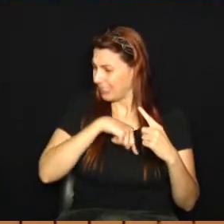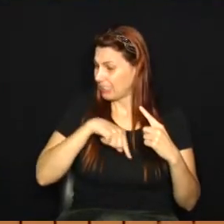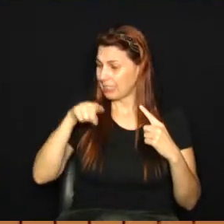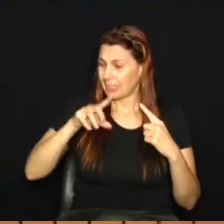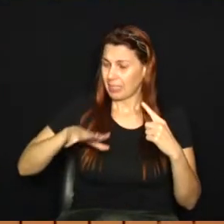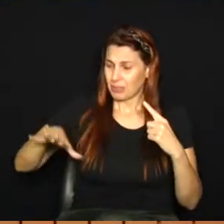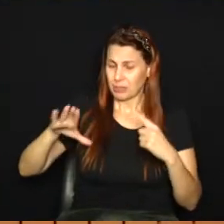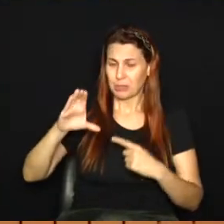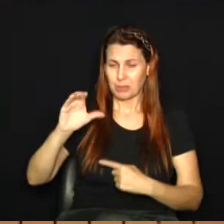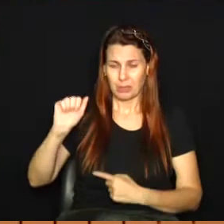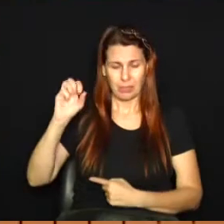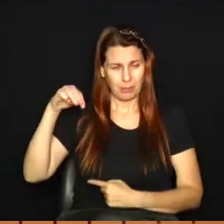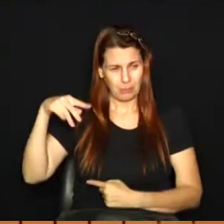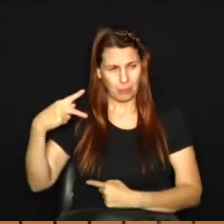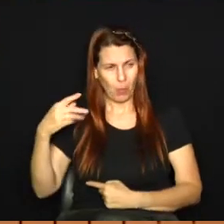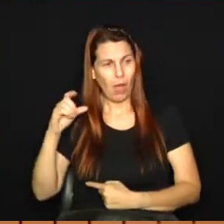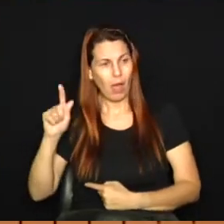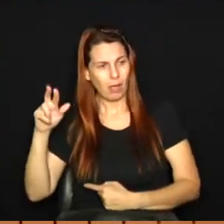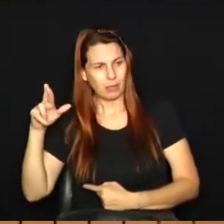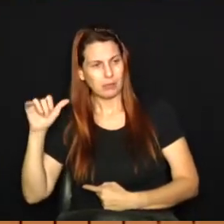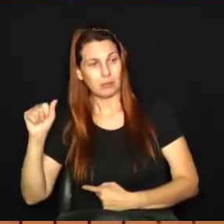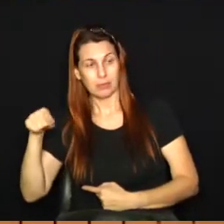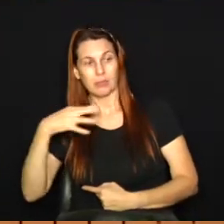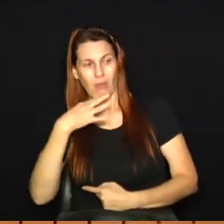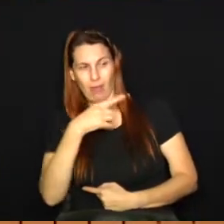região do Campo Grande, você conhece, né, Pesuto?